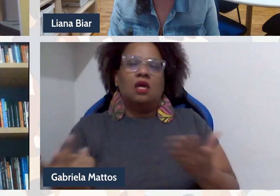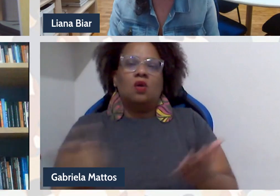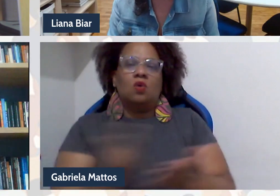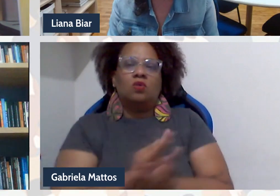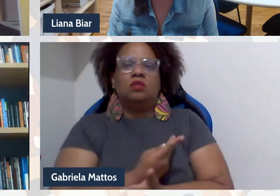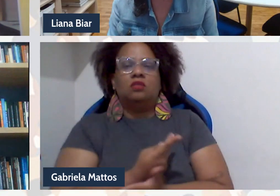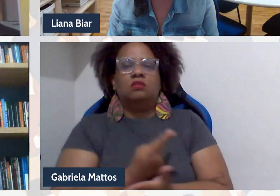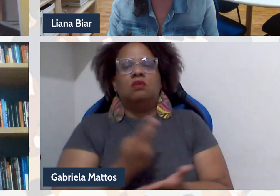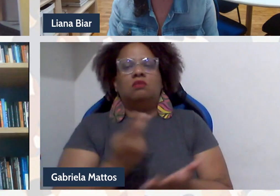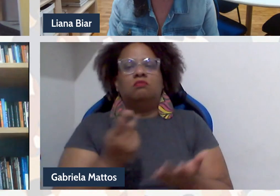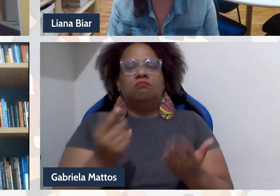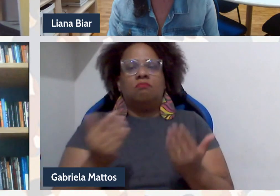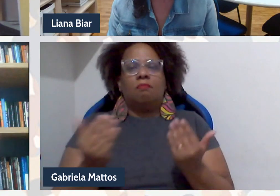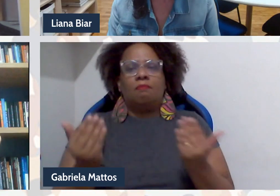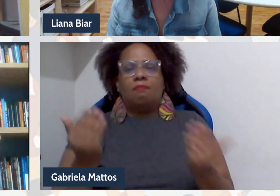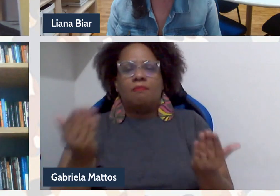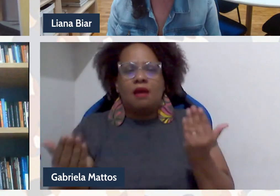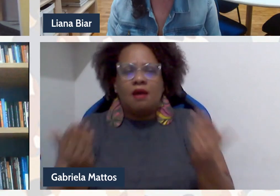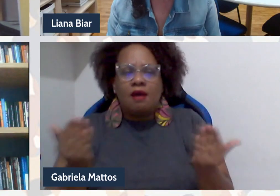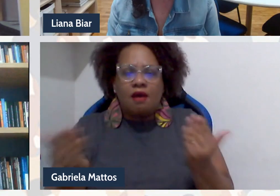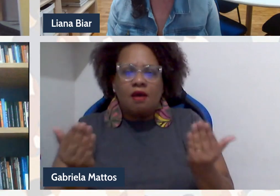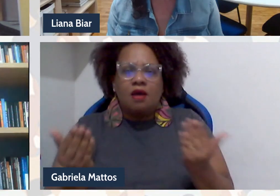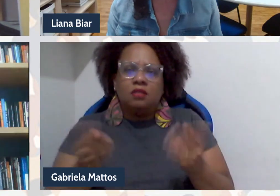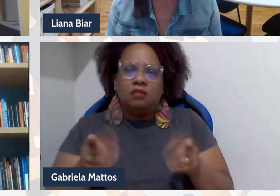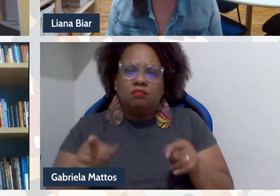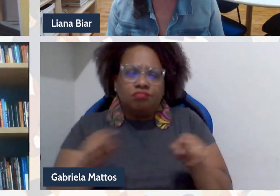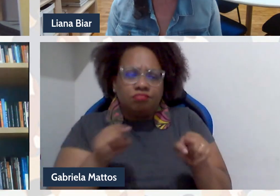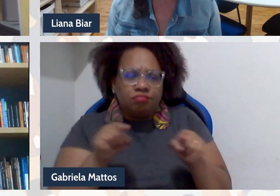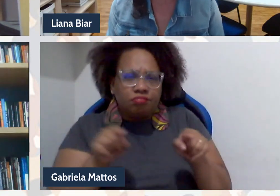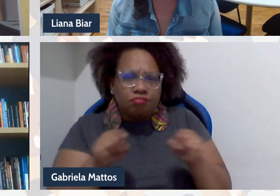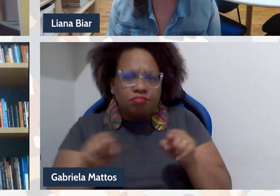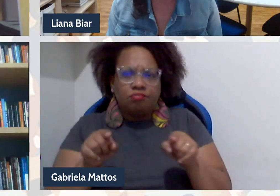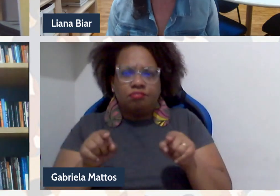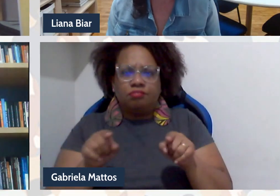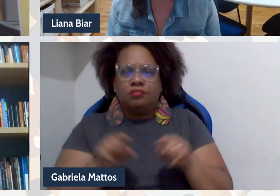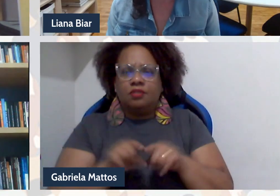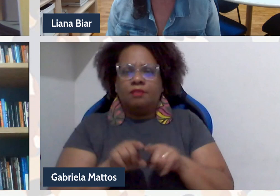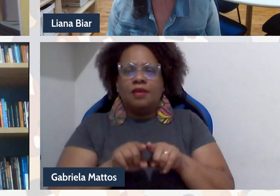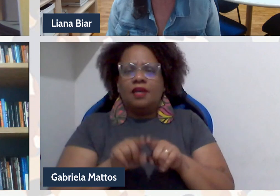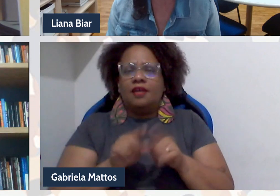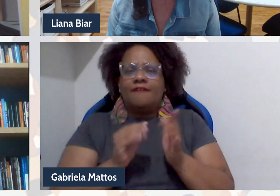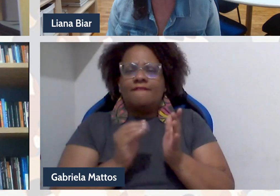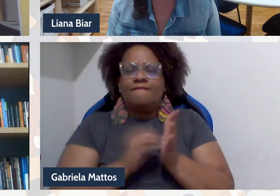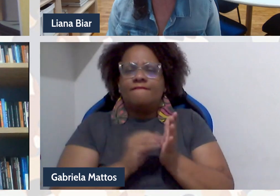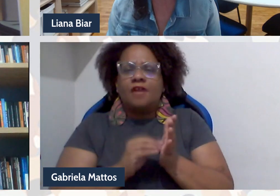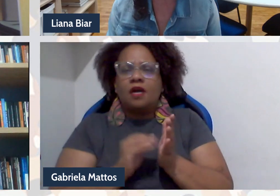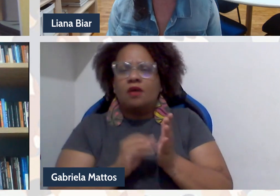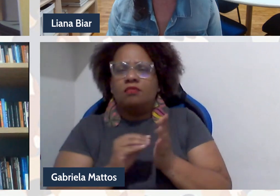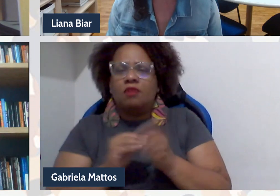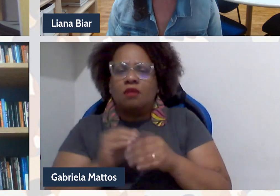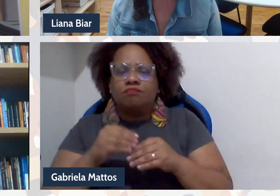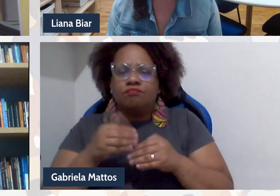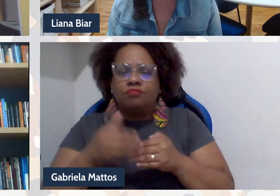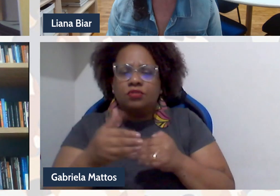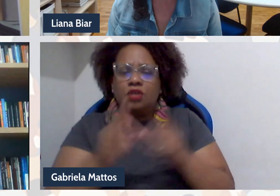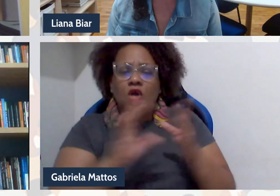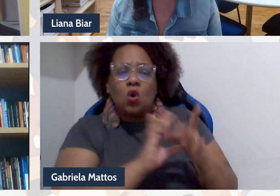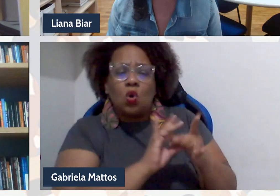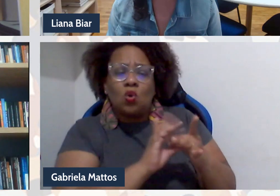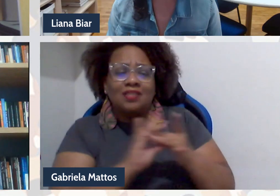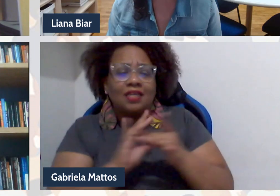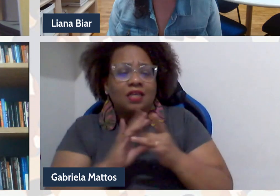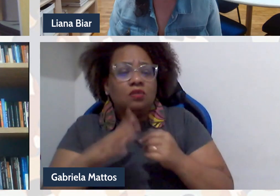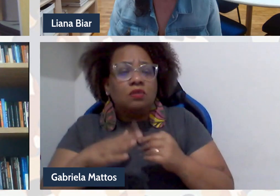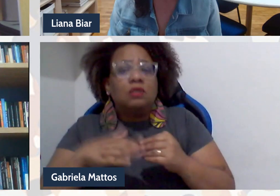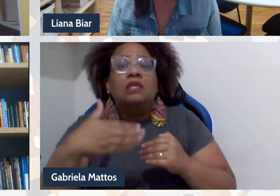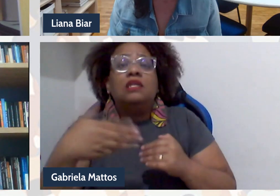paralelismos, né, que são construídos, e a falta de pistas contextuais sobre a sequência, eu acho que tem